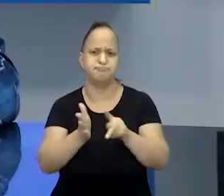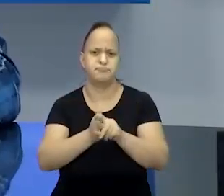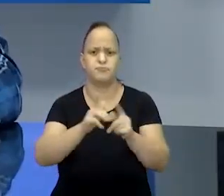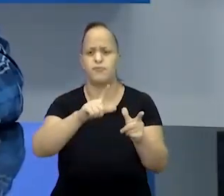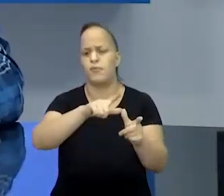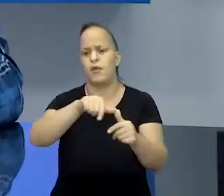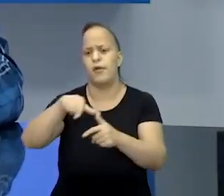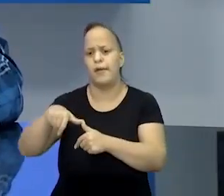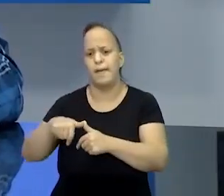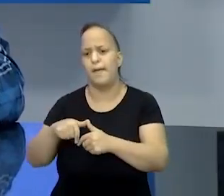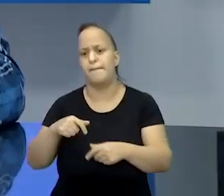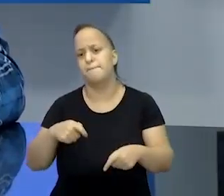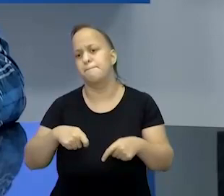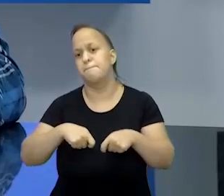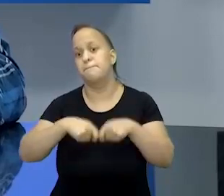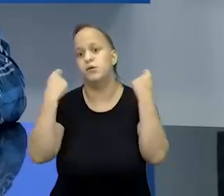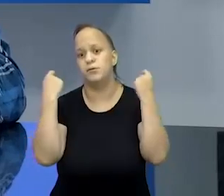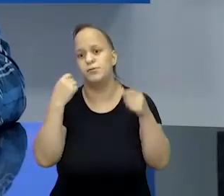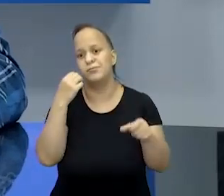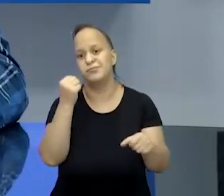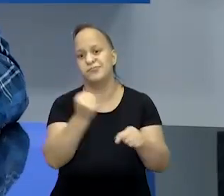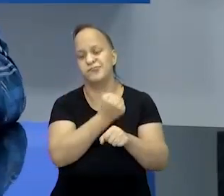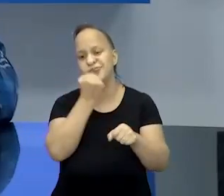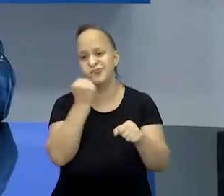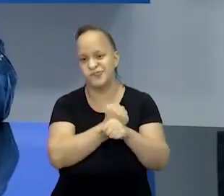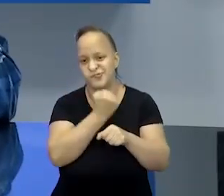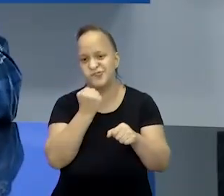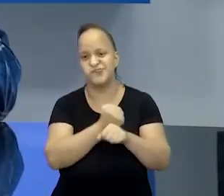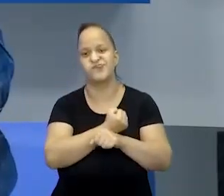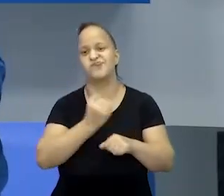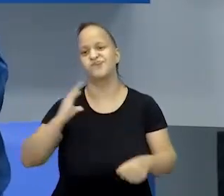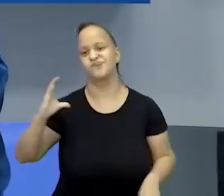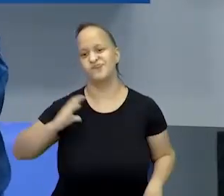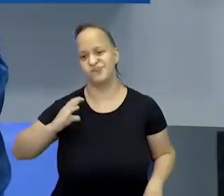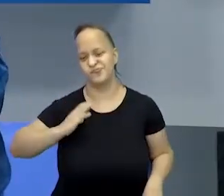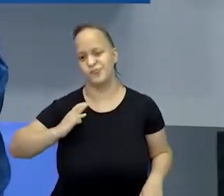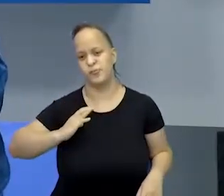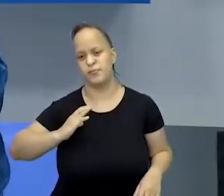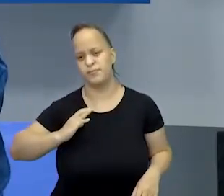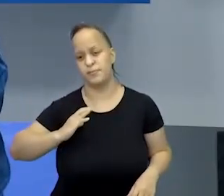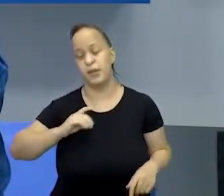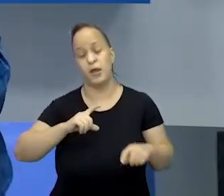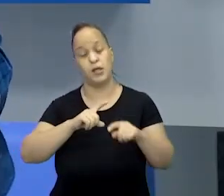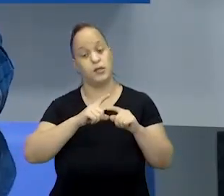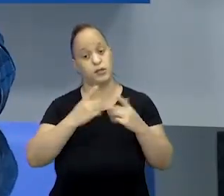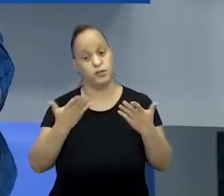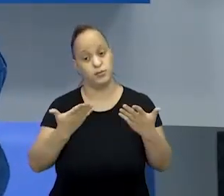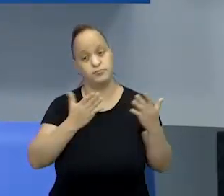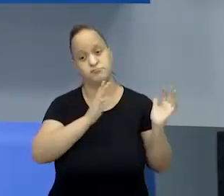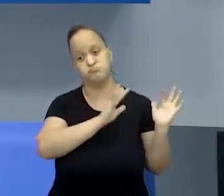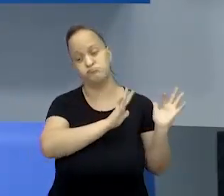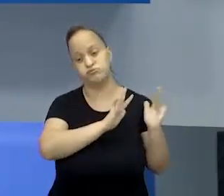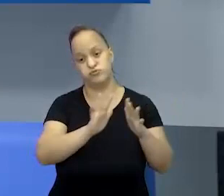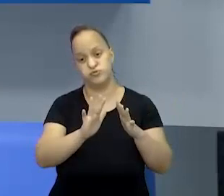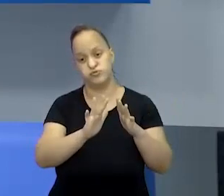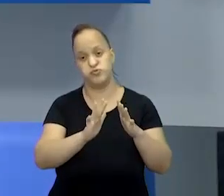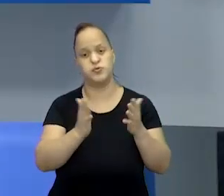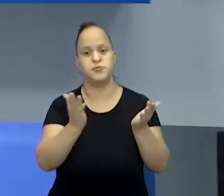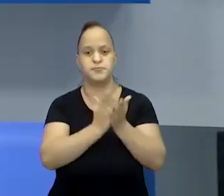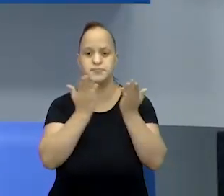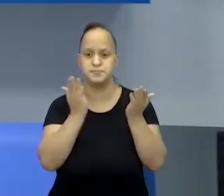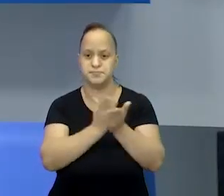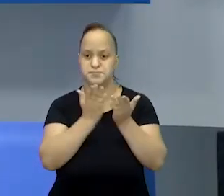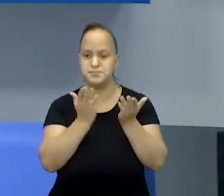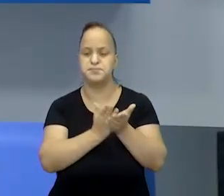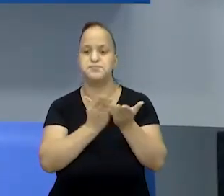né, os condomínios de luxo, então a população mais pobre começou a morar naquele espaço, tá? E um ponto bem interessante